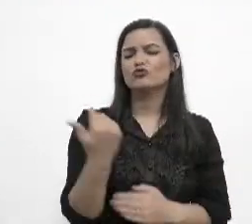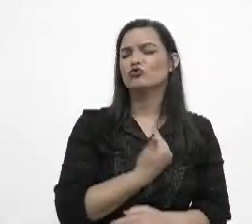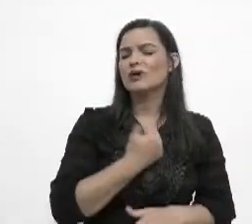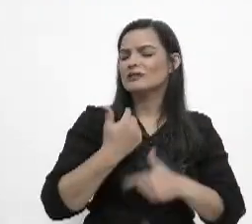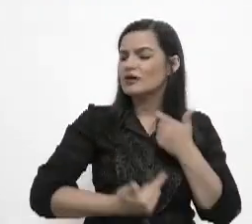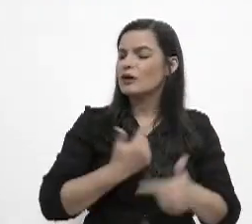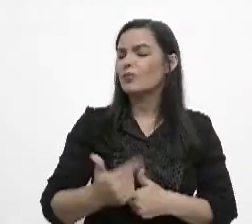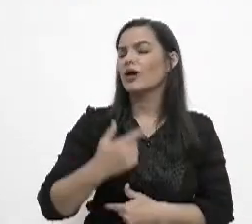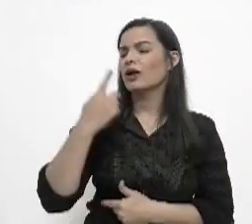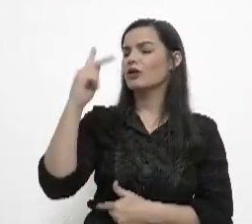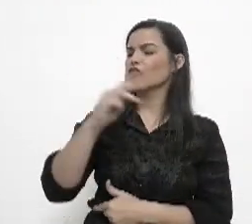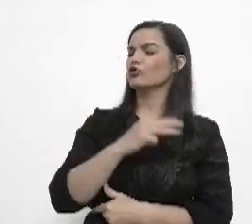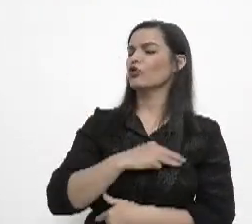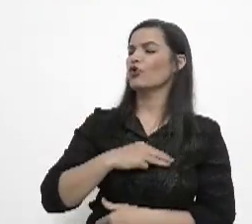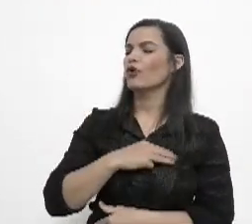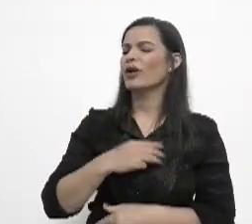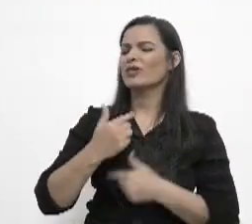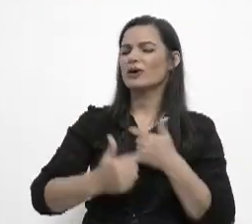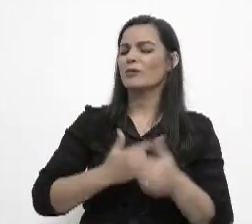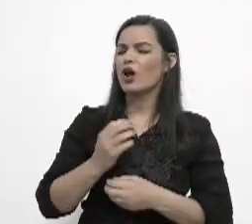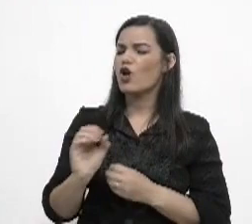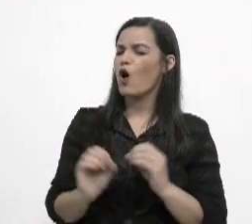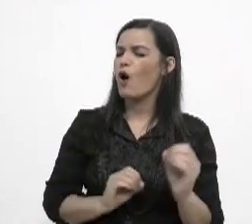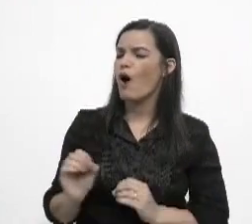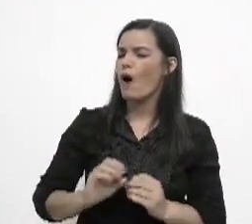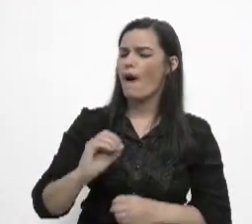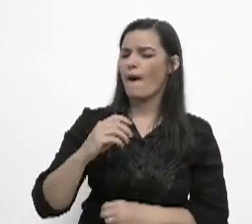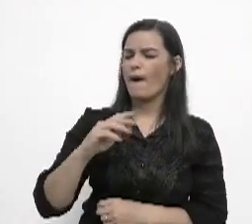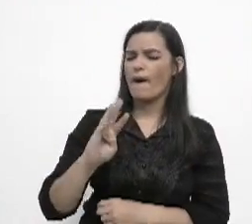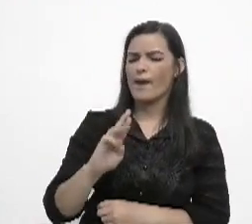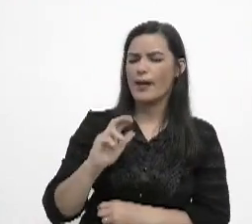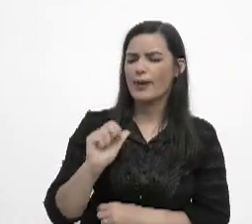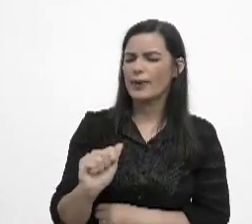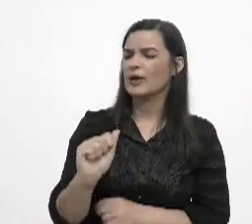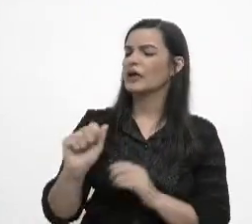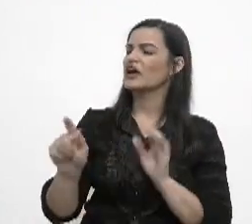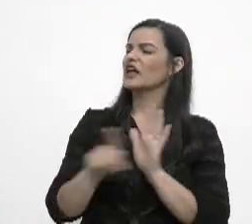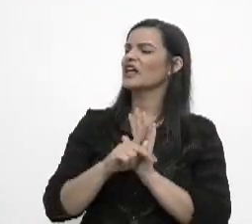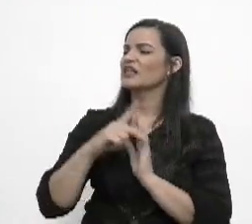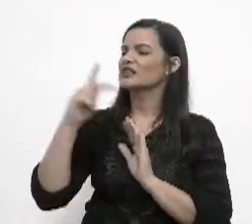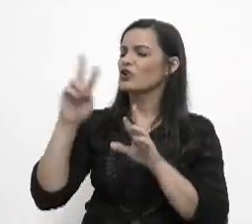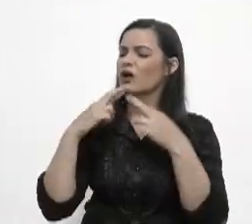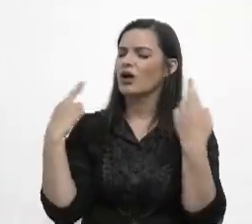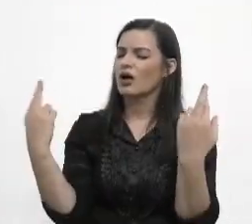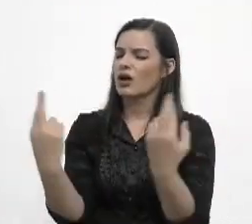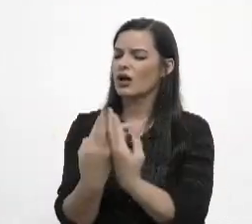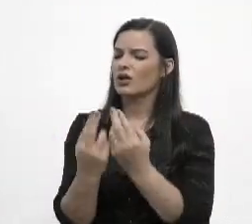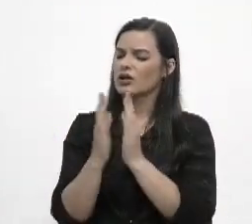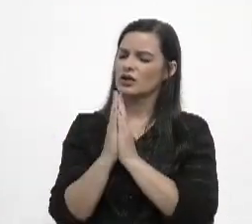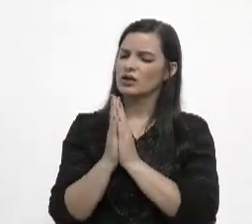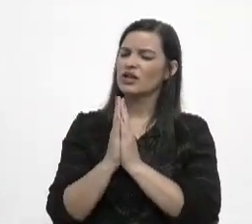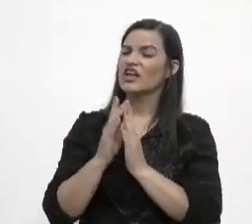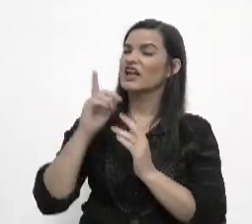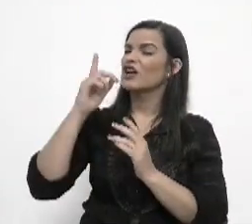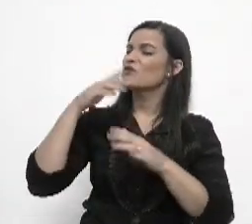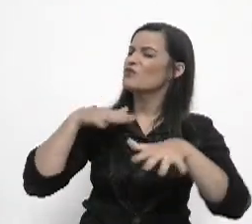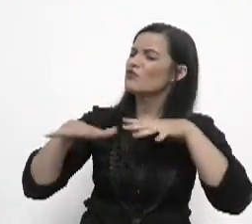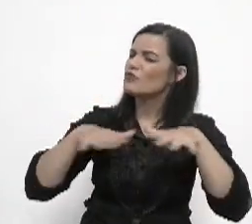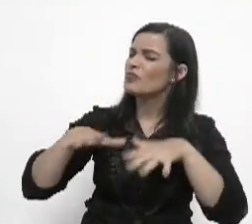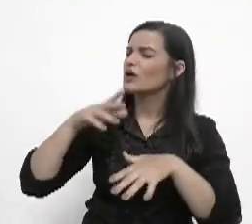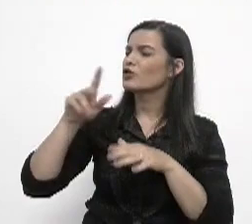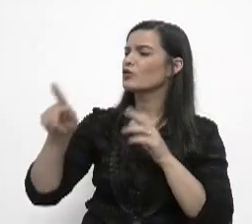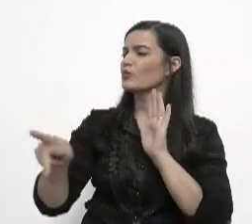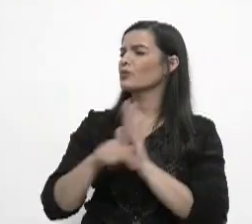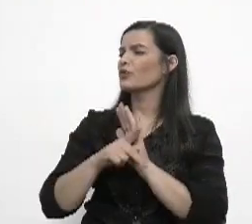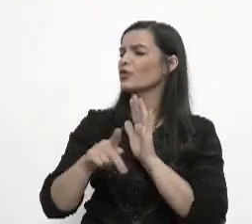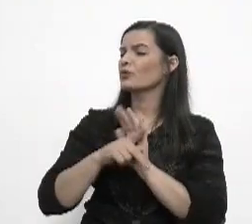Senhor. Senhor Deus, esteja em nós, Senhor, ó Deus, para que possamos ver a tua vontade, Senhor, que o teu mover esteja em nós, Senhor, que a